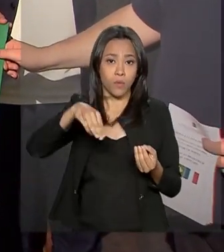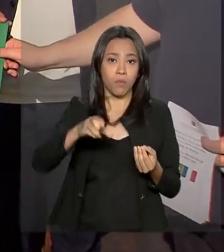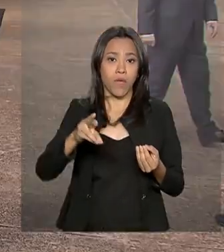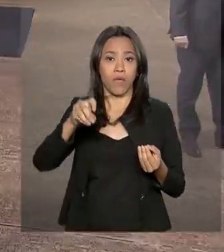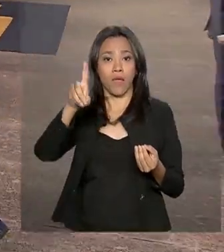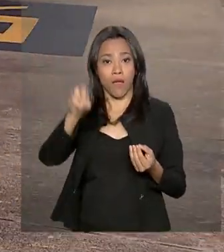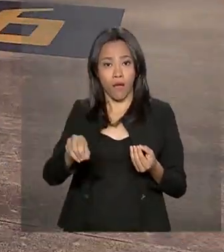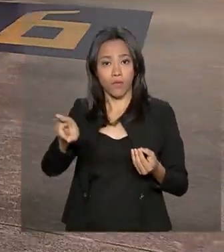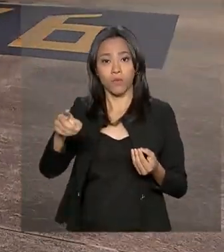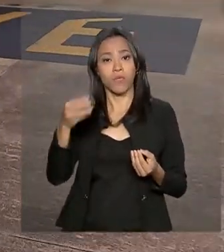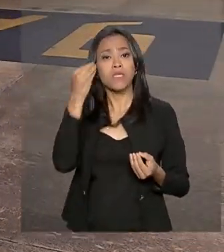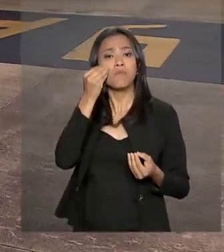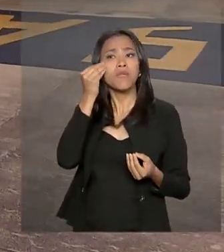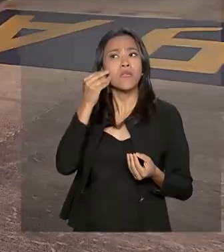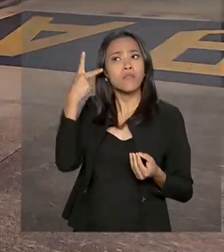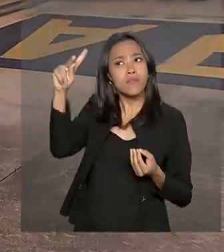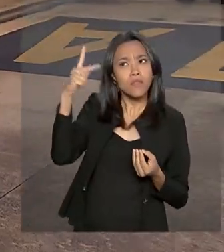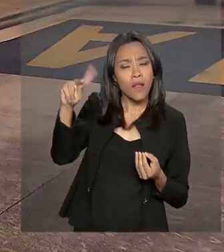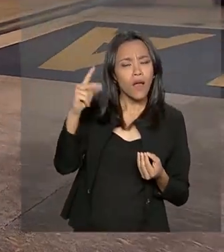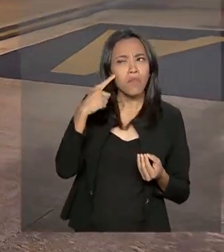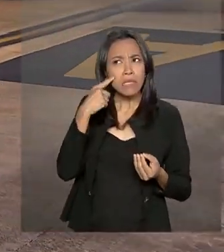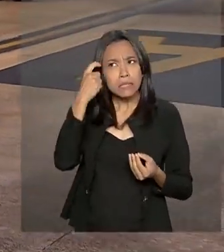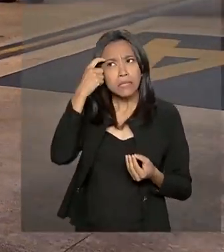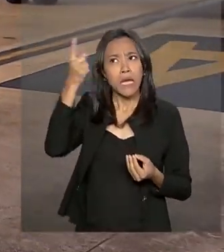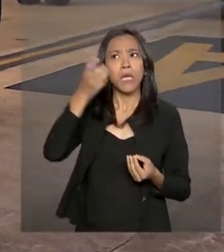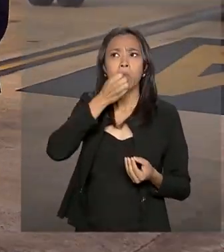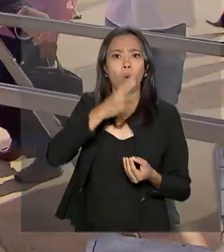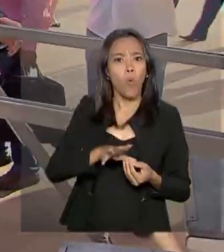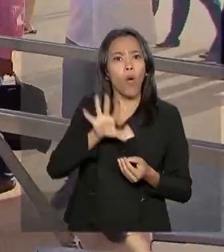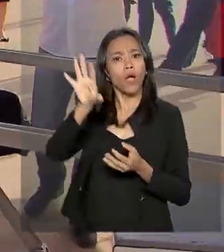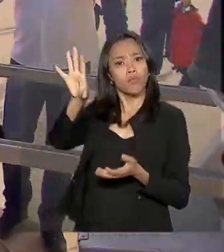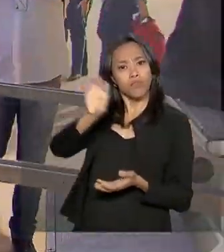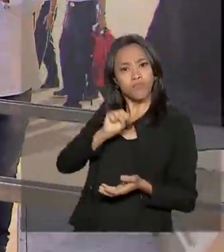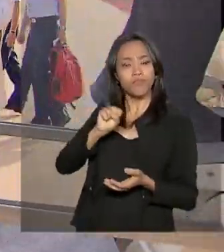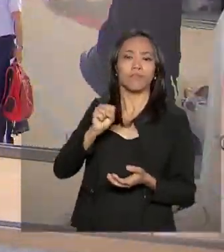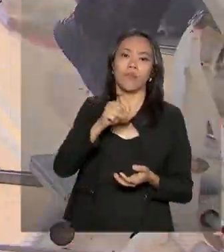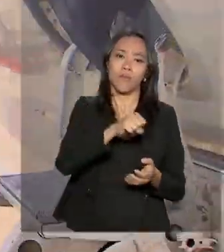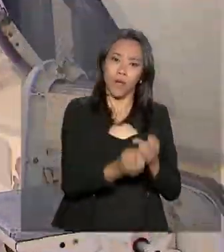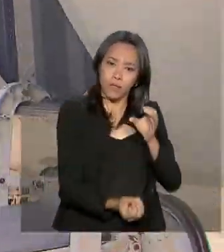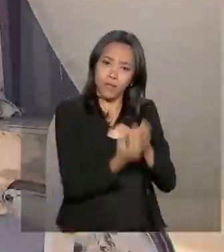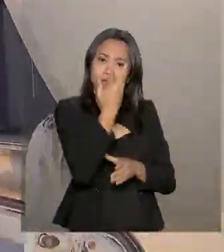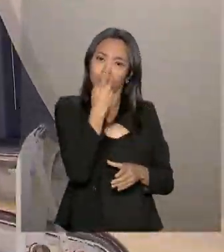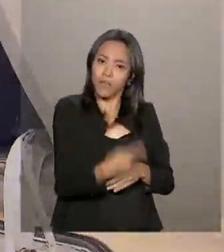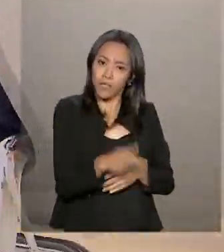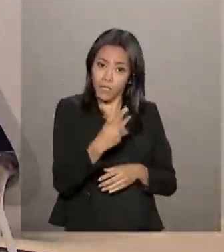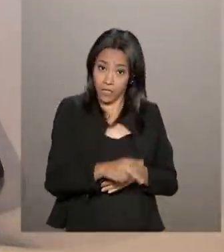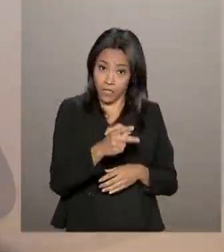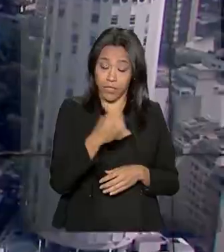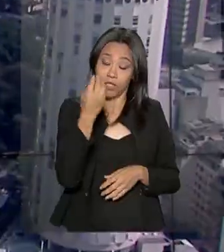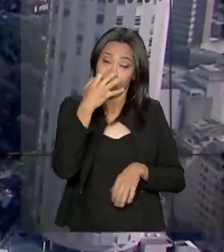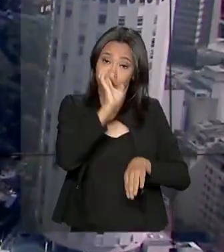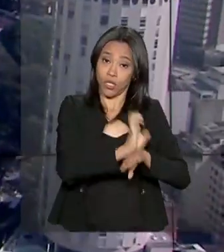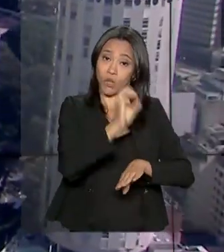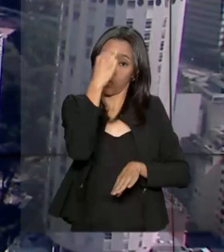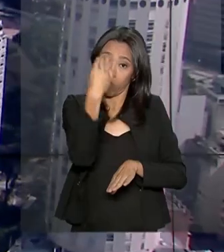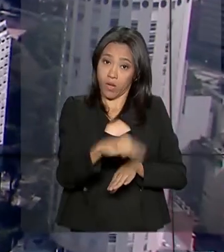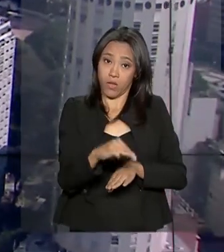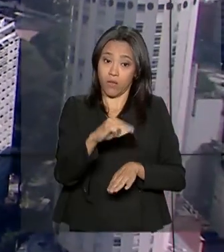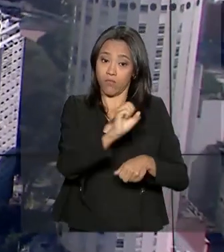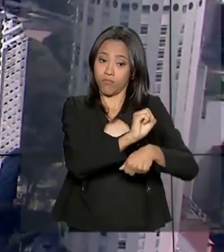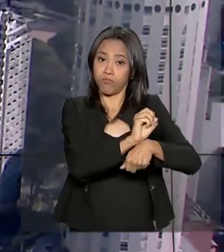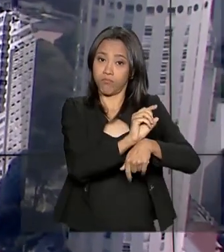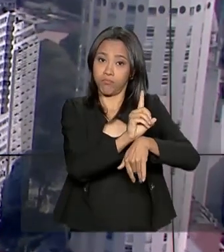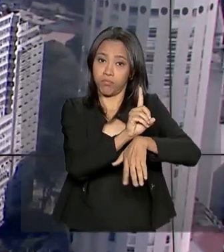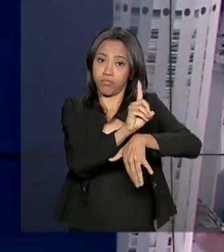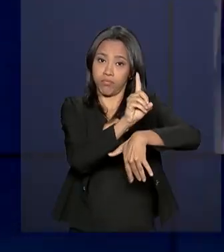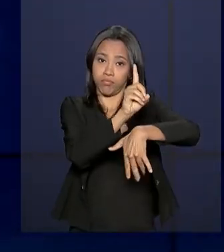com a finalidade de trazer ideias que possam ser implementadas no Centro de Lançamento de Alcântara, no Maranhão. Antes de embarcar,